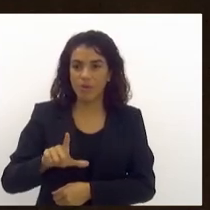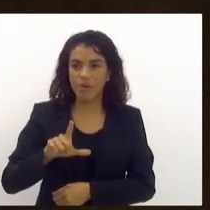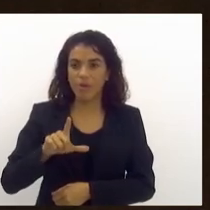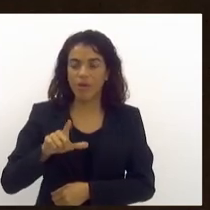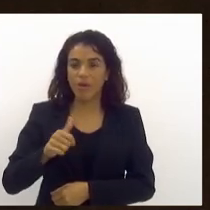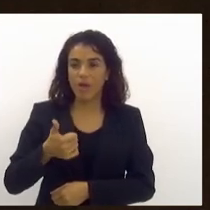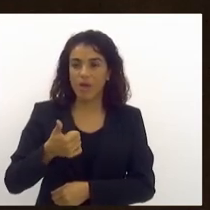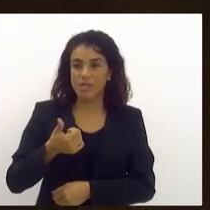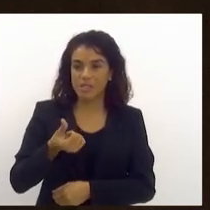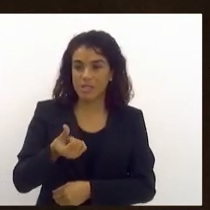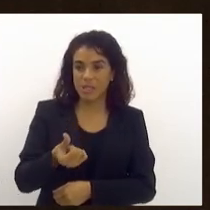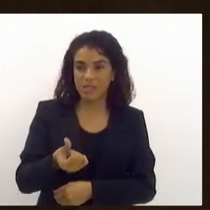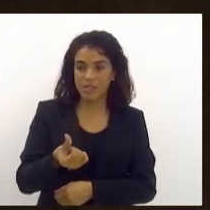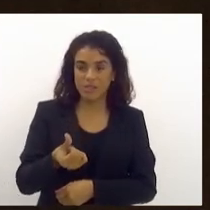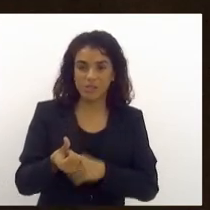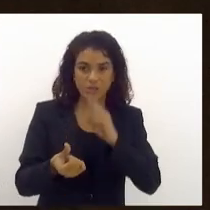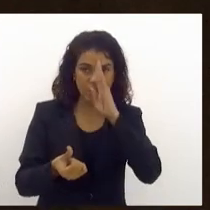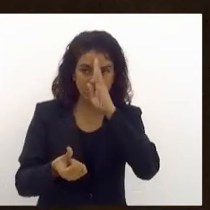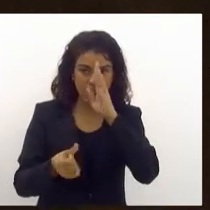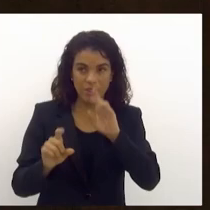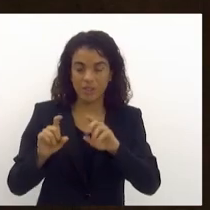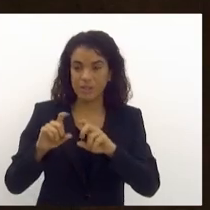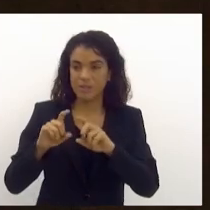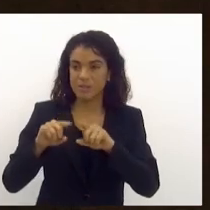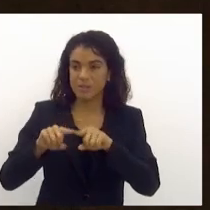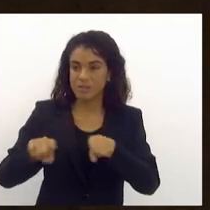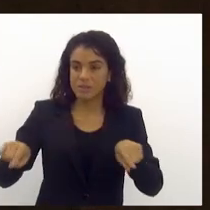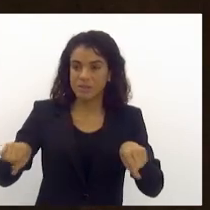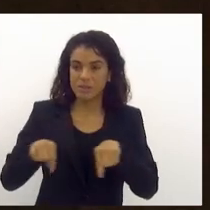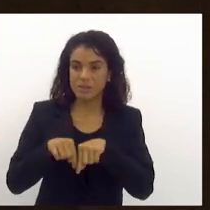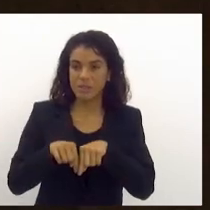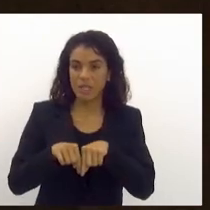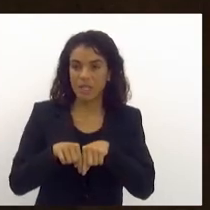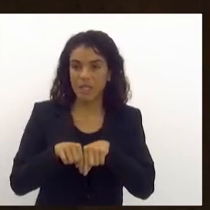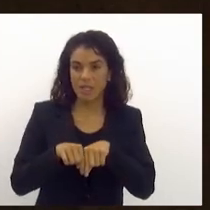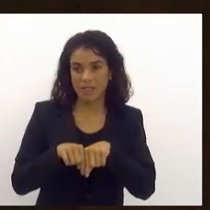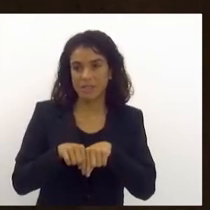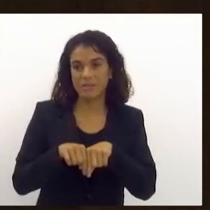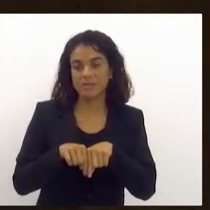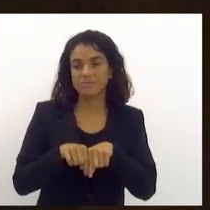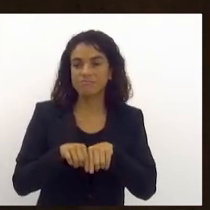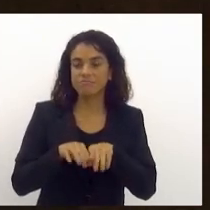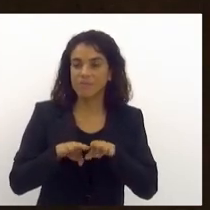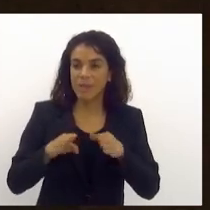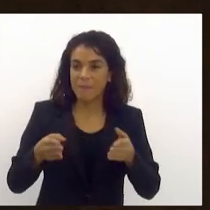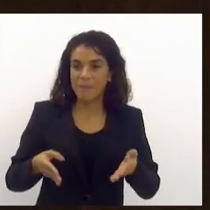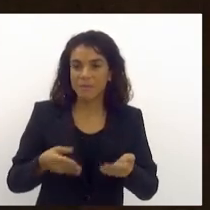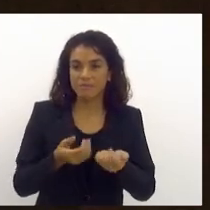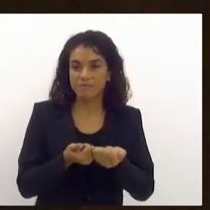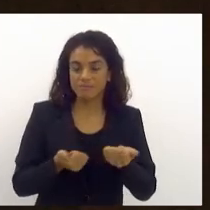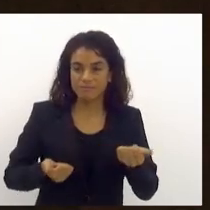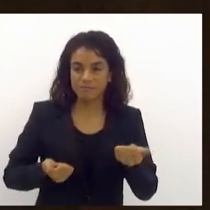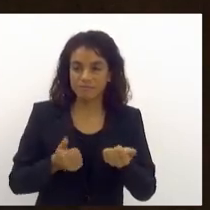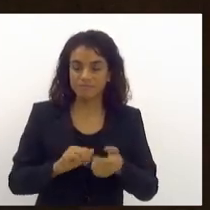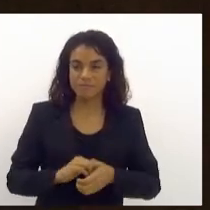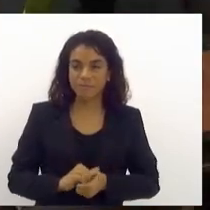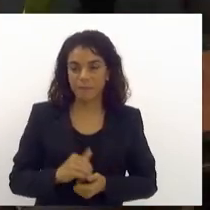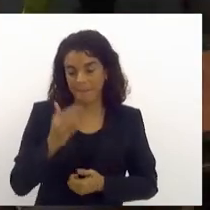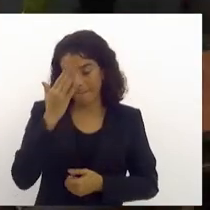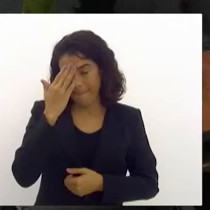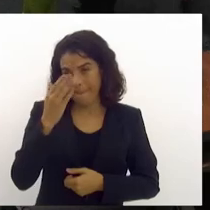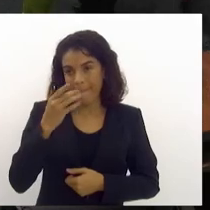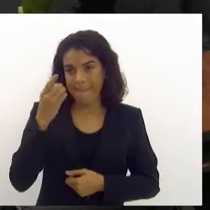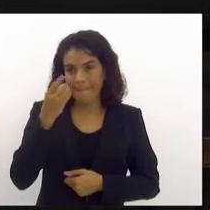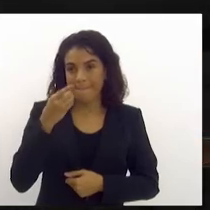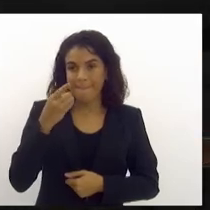às 18 horas, na sala da mesa diretora, ali atrás do plenário, para que a gente realize a comissão. Obrigado. Muito obrigado,